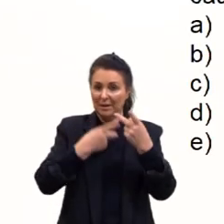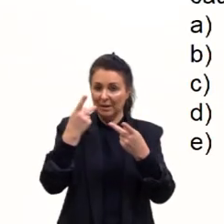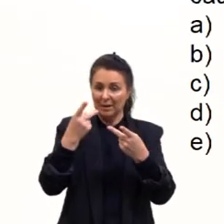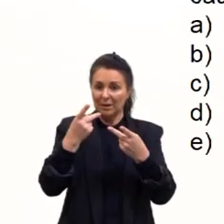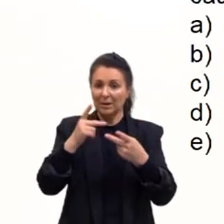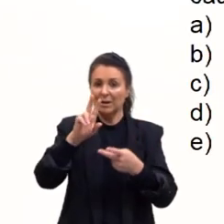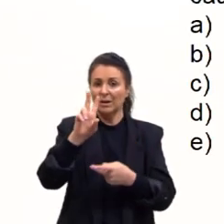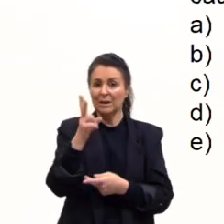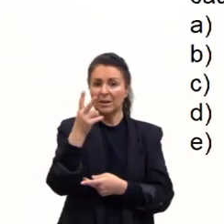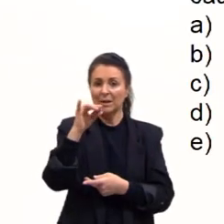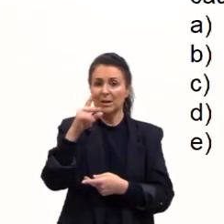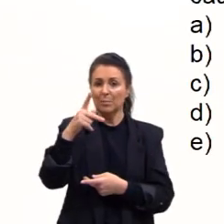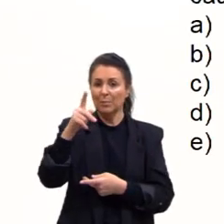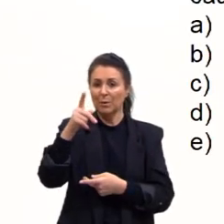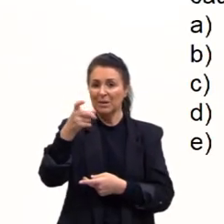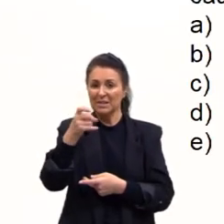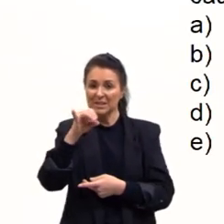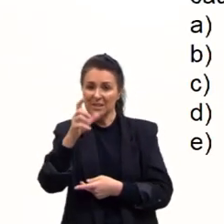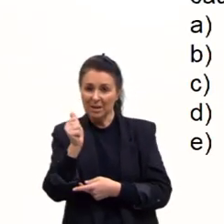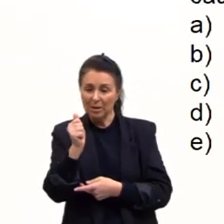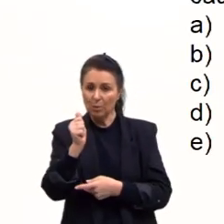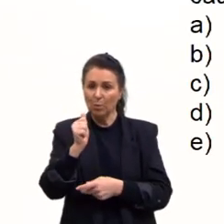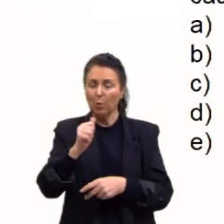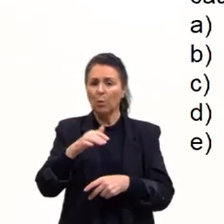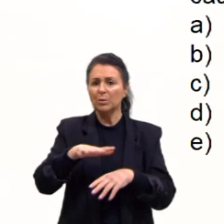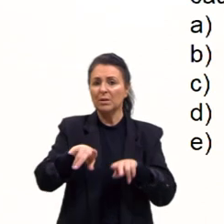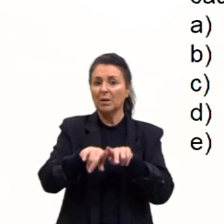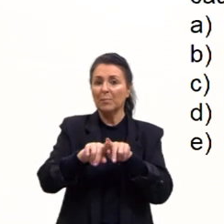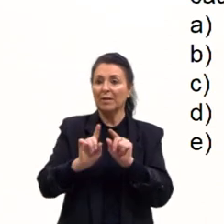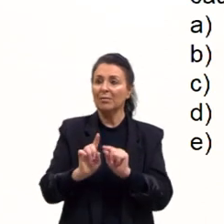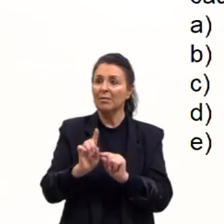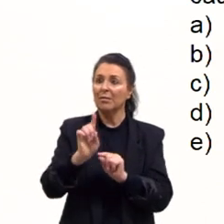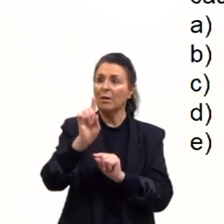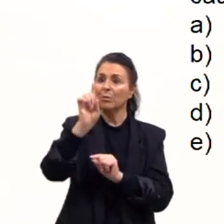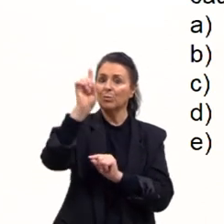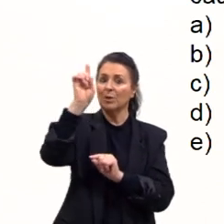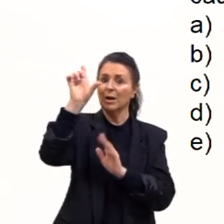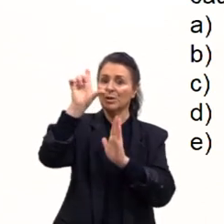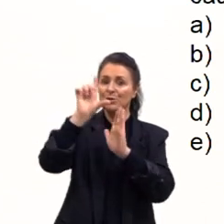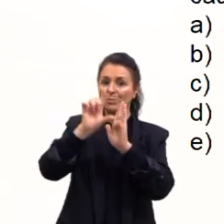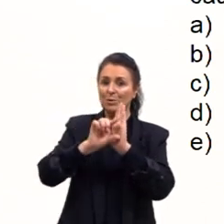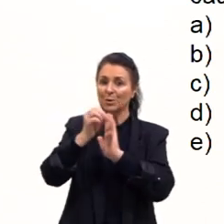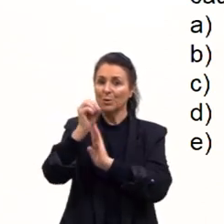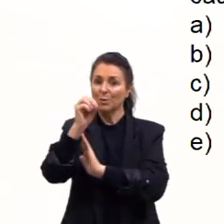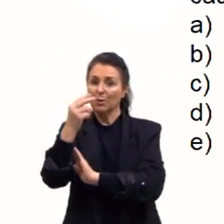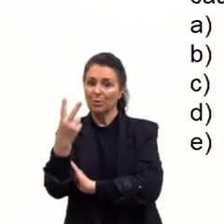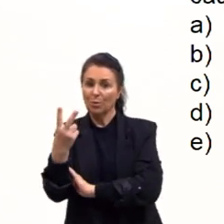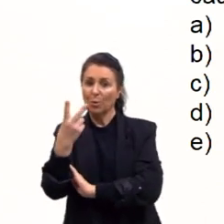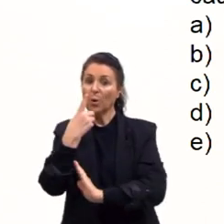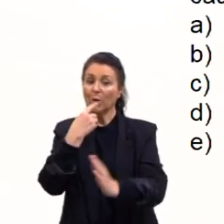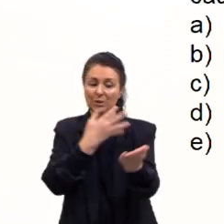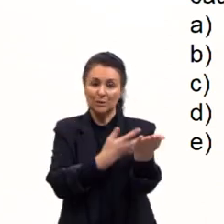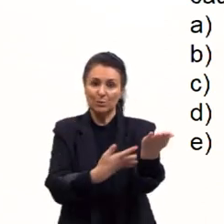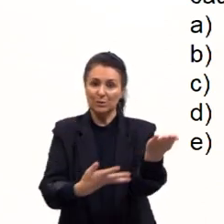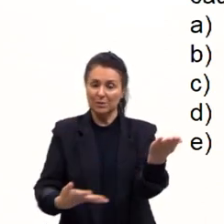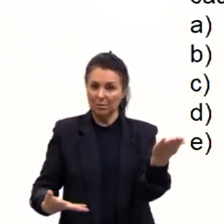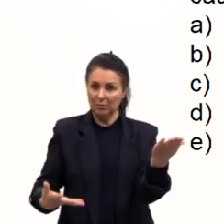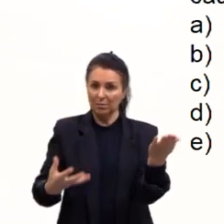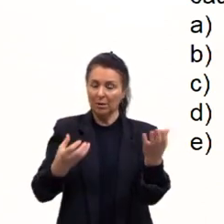a hipoxia ou mal das alturas consiste na diminuição de oxigênio no sangue arterial do